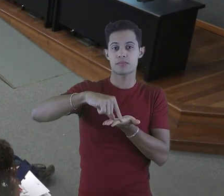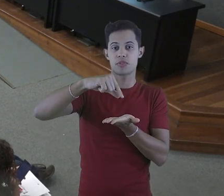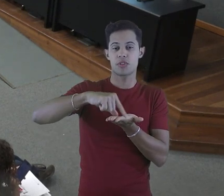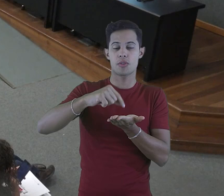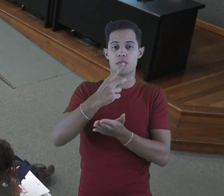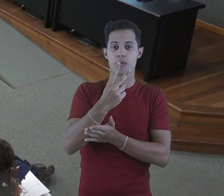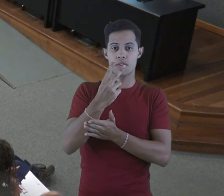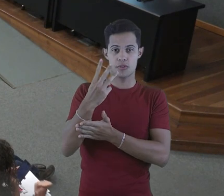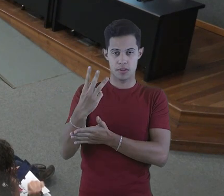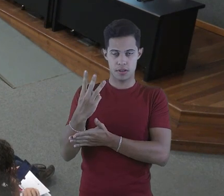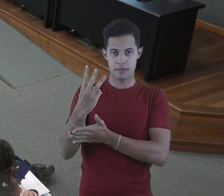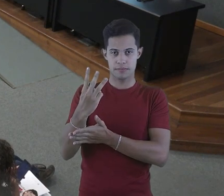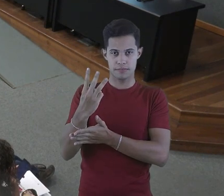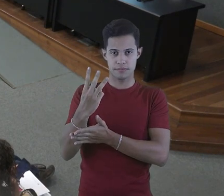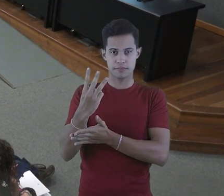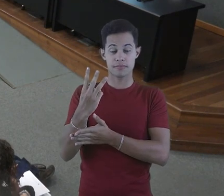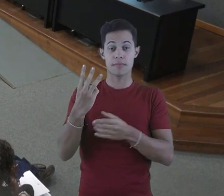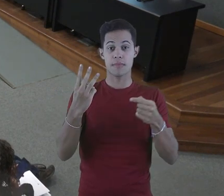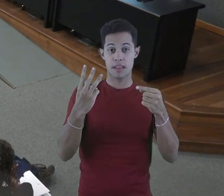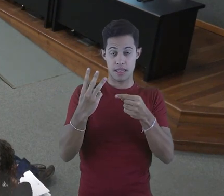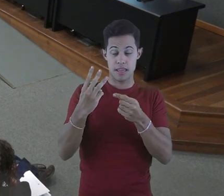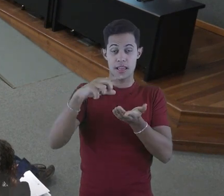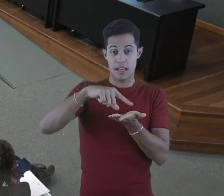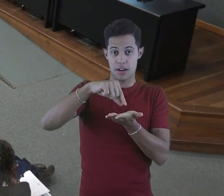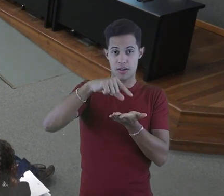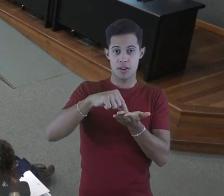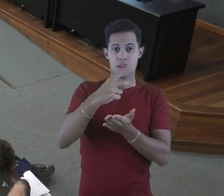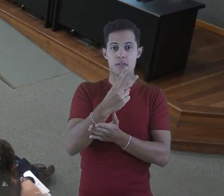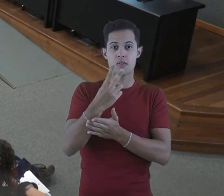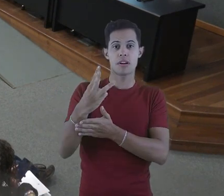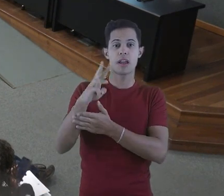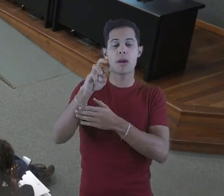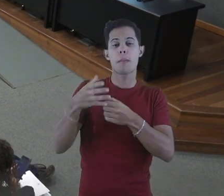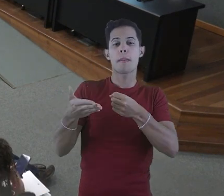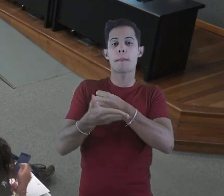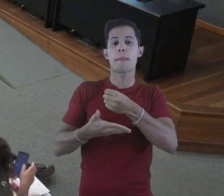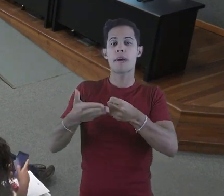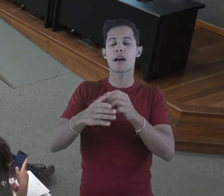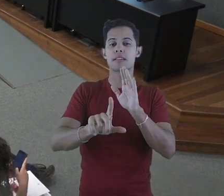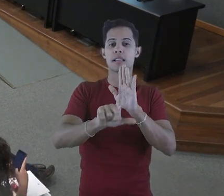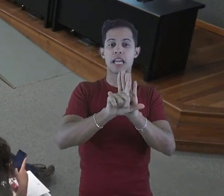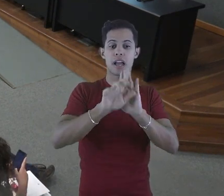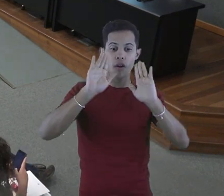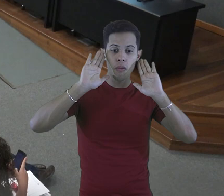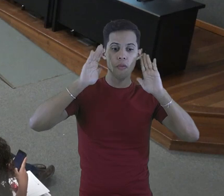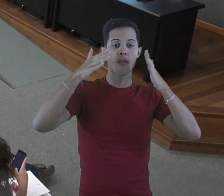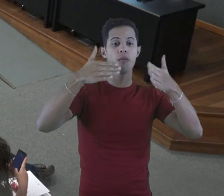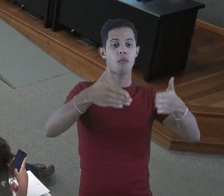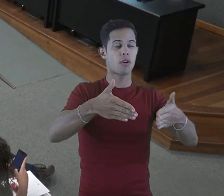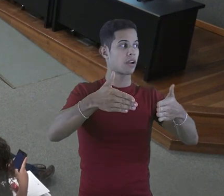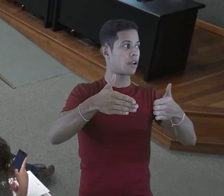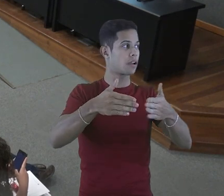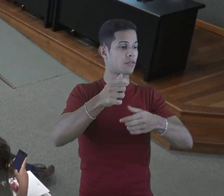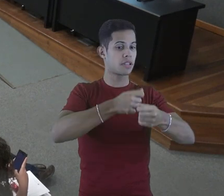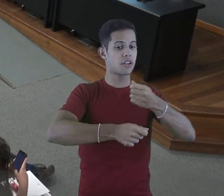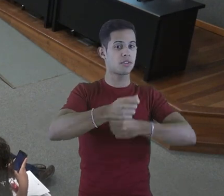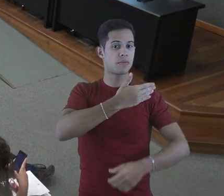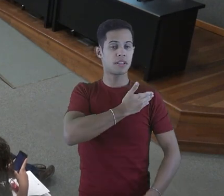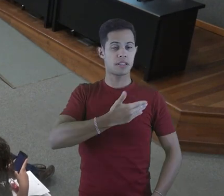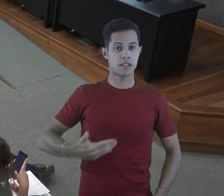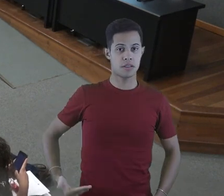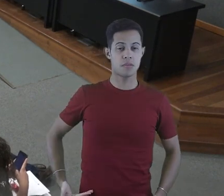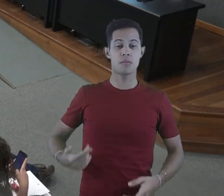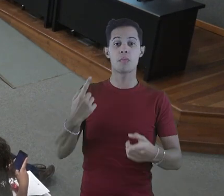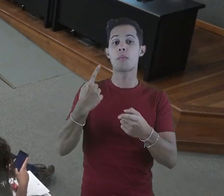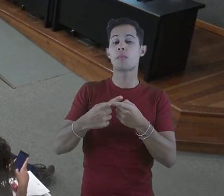começa com o artigo 23 e esse artigo 23 ele é quase uma base legal específica para